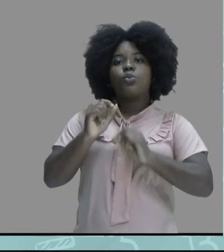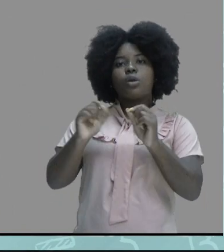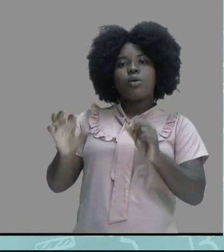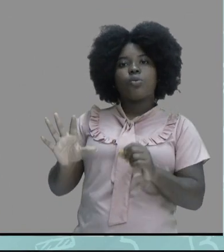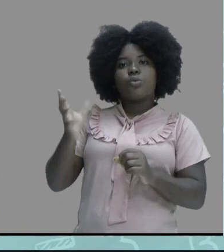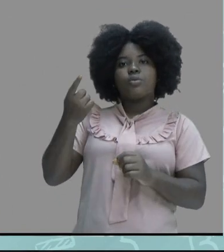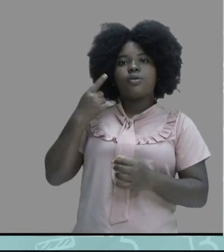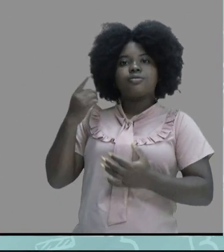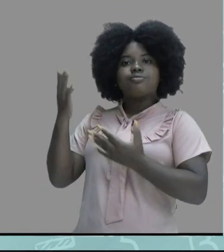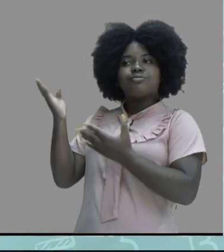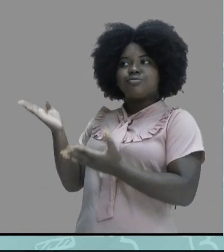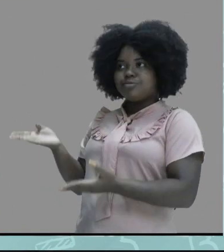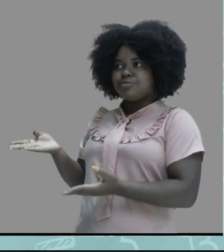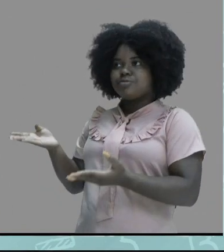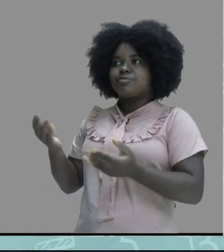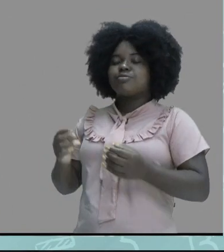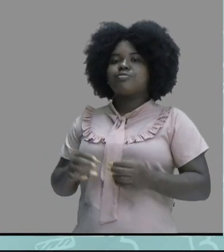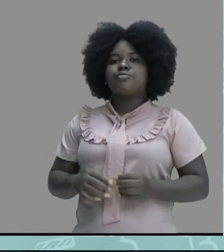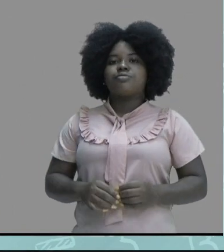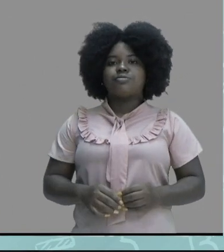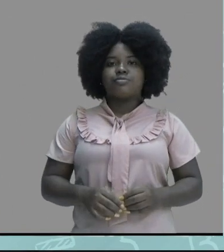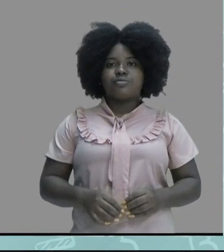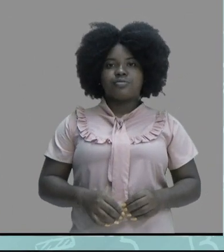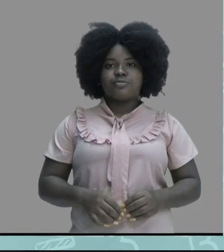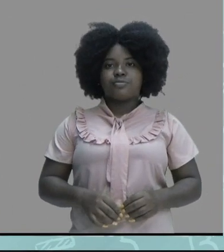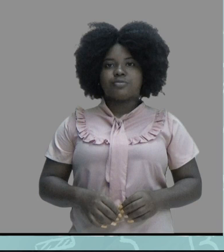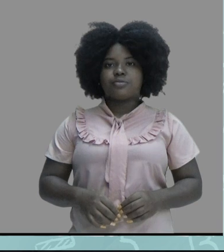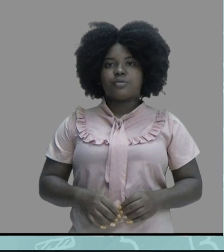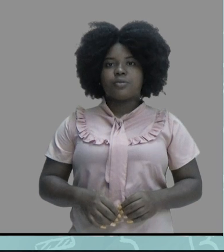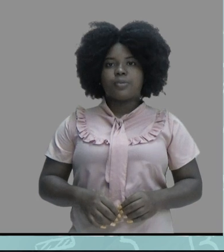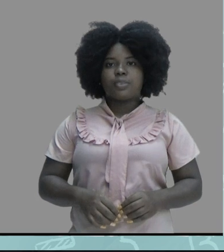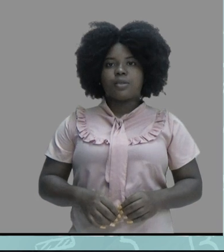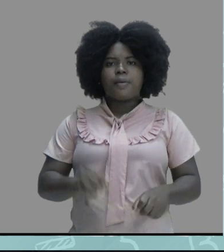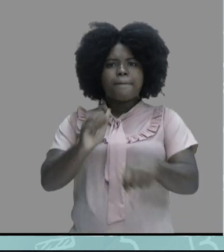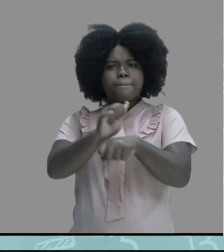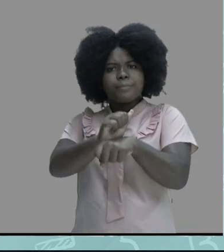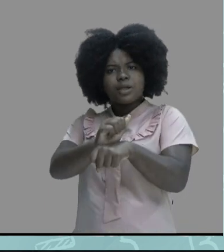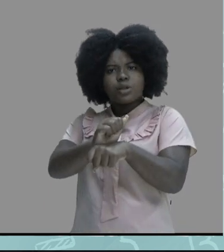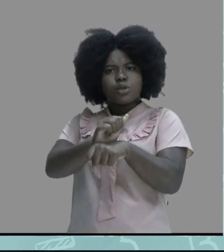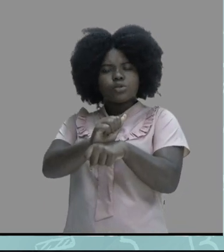seguinte: todos são iguais perante a lei. Parou.